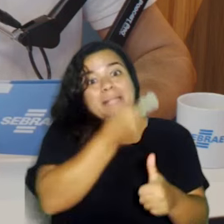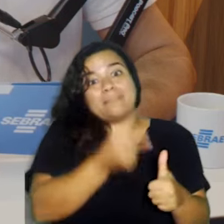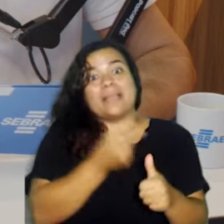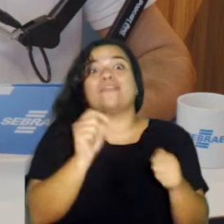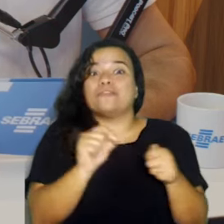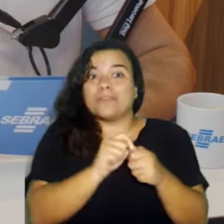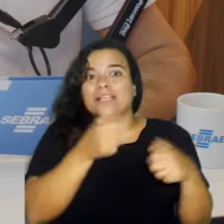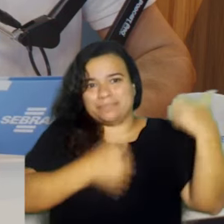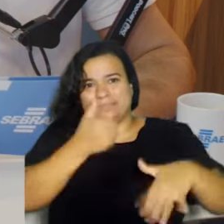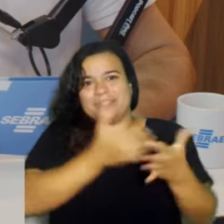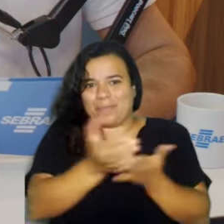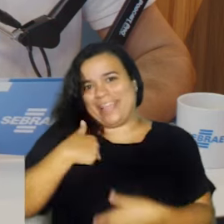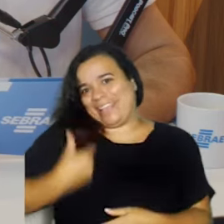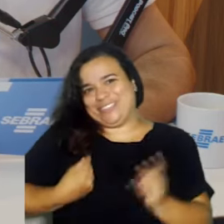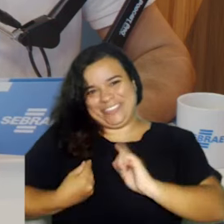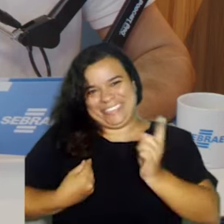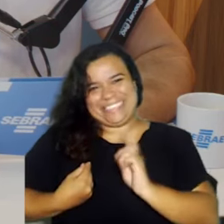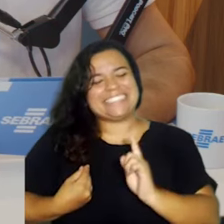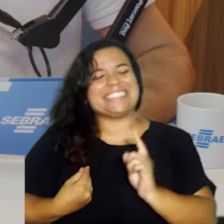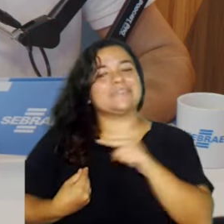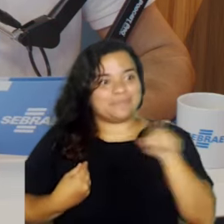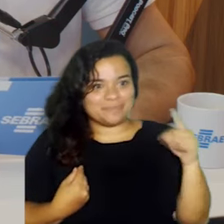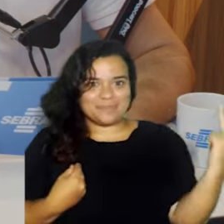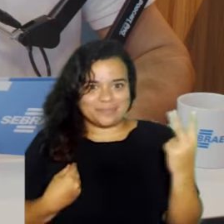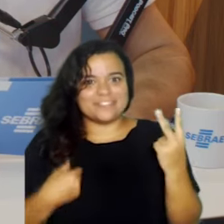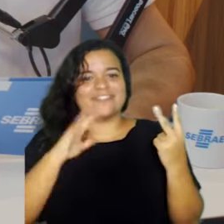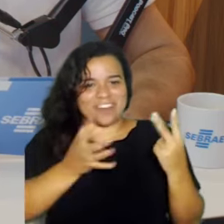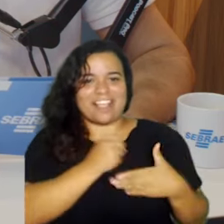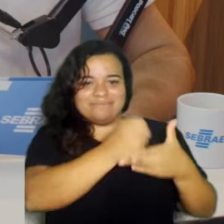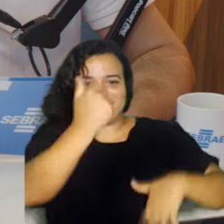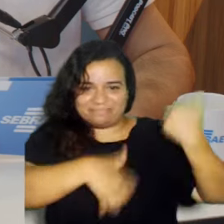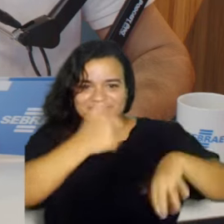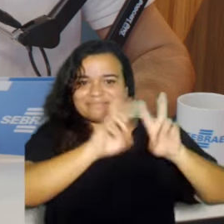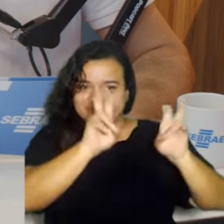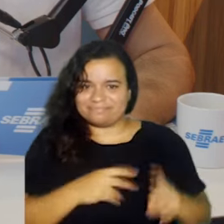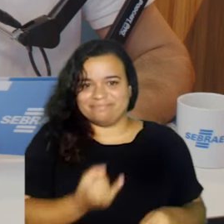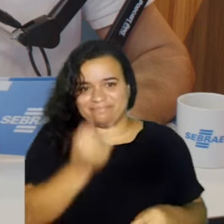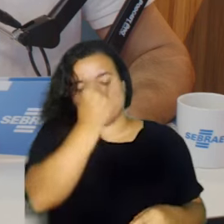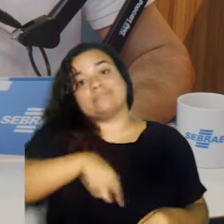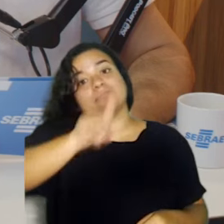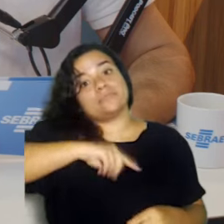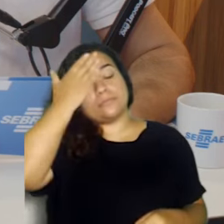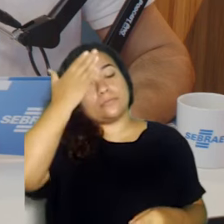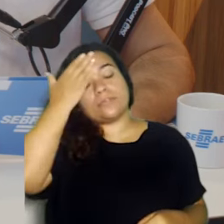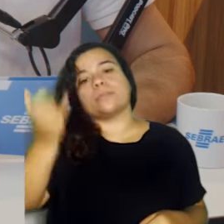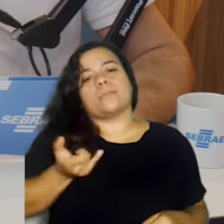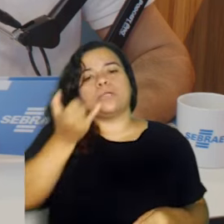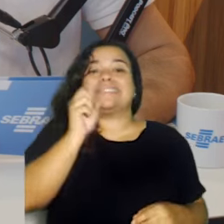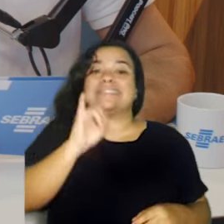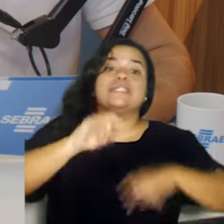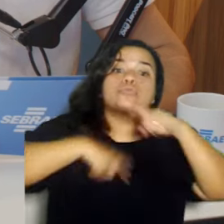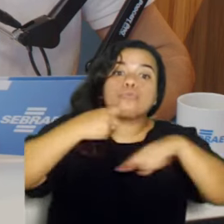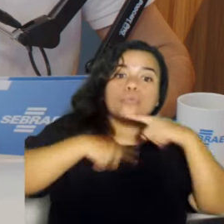nós não meus colegas porque eu não estava aqui mas eles trouxeram já essa introdução então é importante que Caso vocês tenham